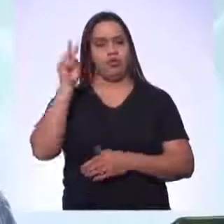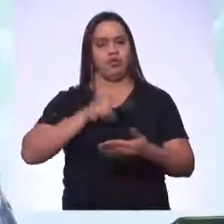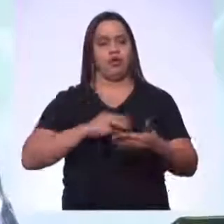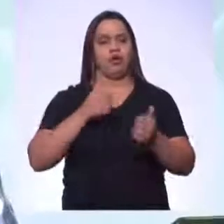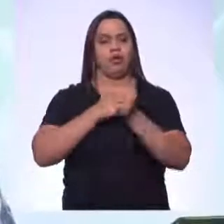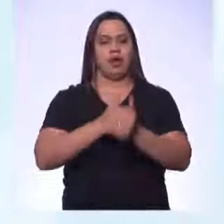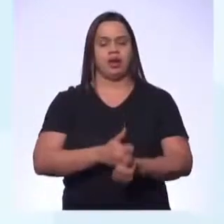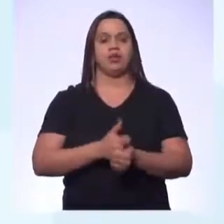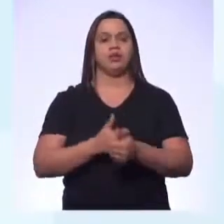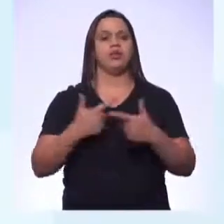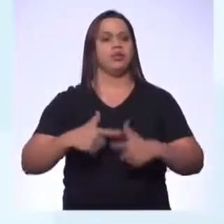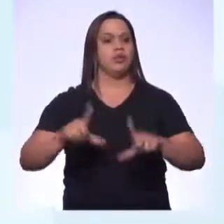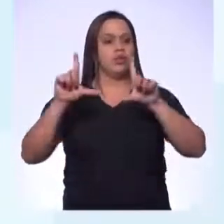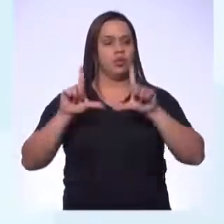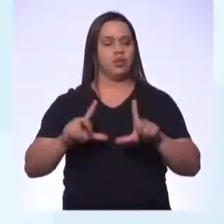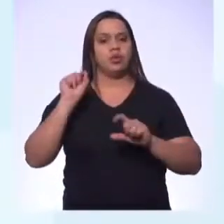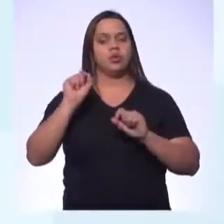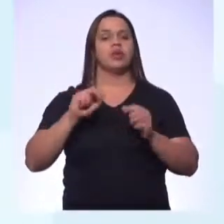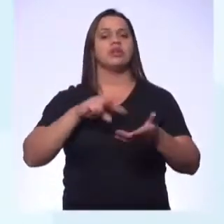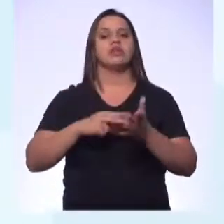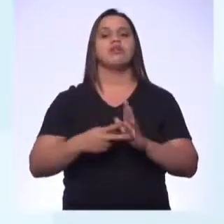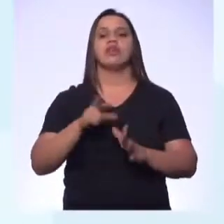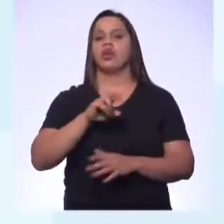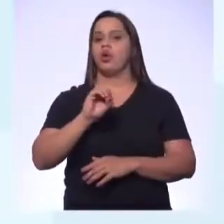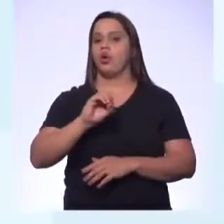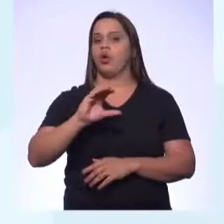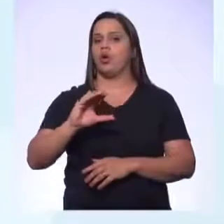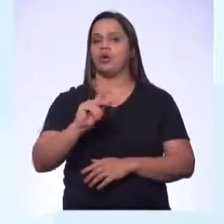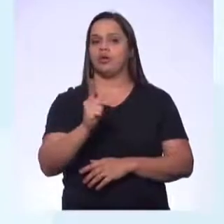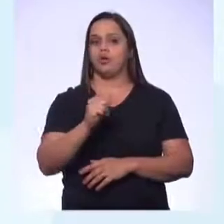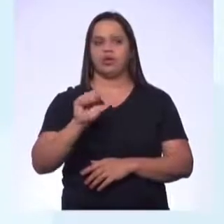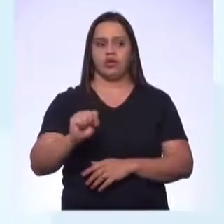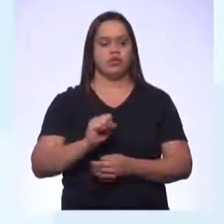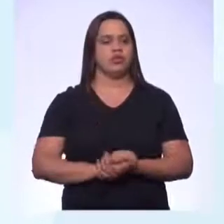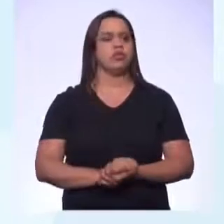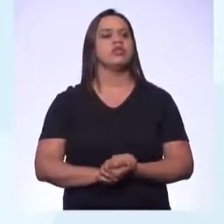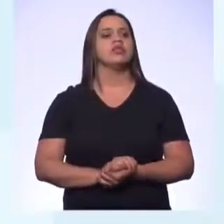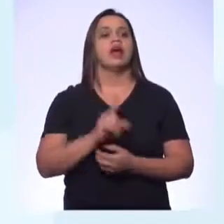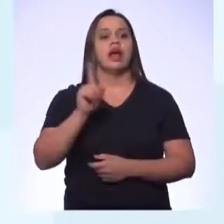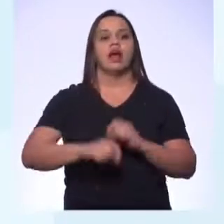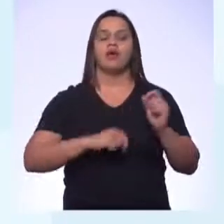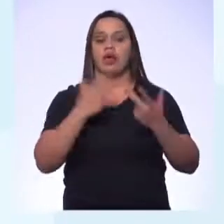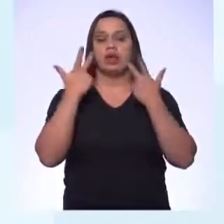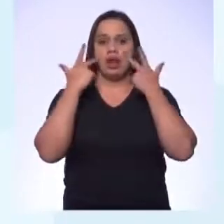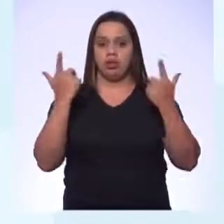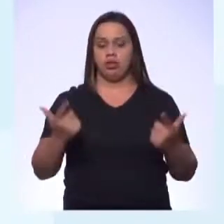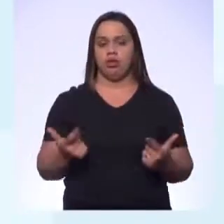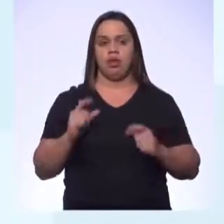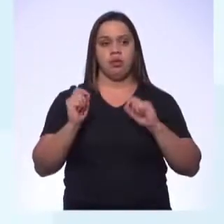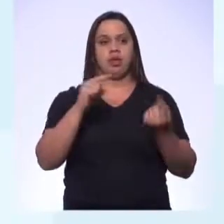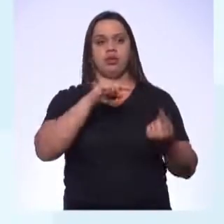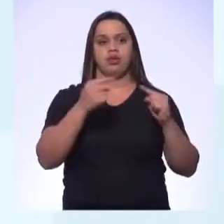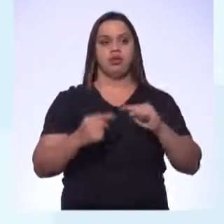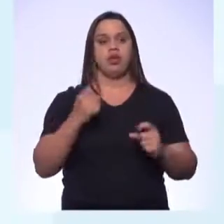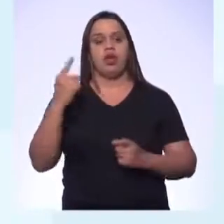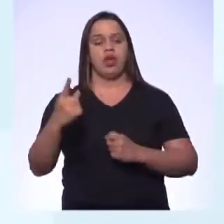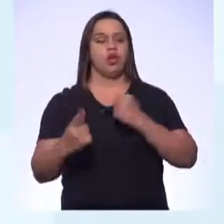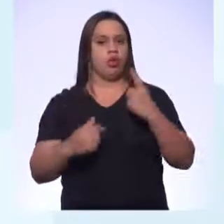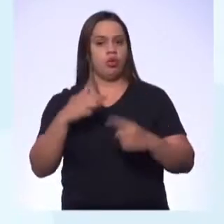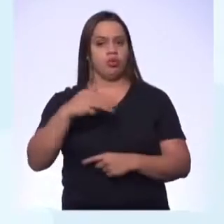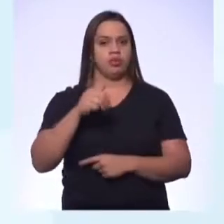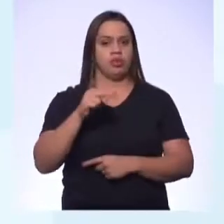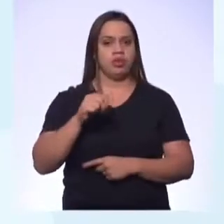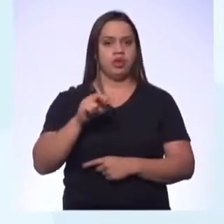aí na tela, né, sobre o que é rochas, né? Então vamos lá. As rochas são, naturalmente, a associação de alguns